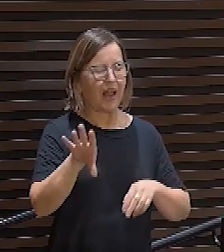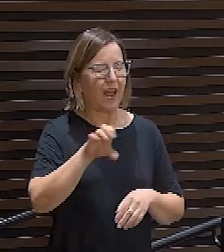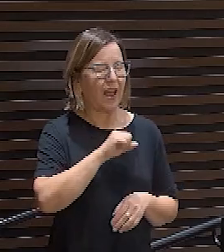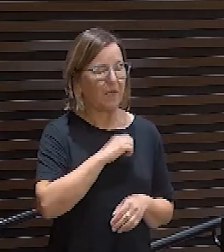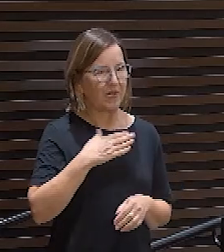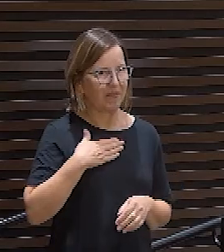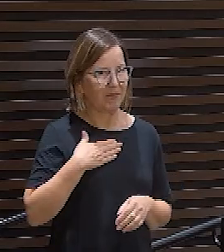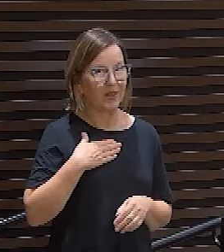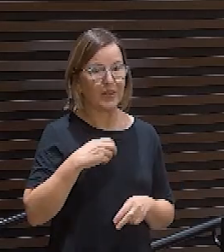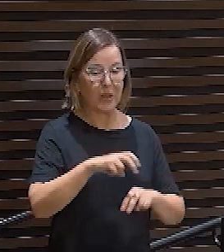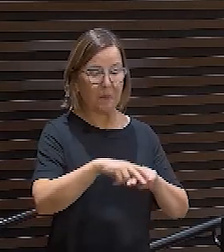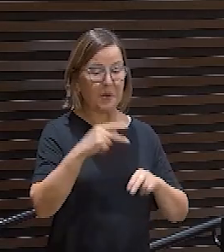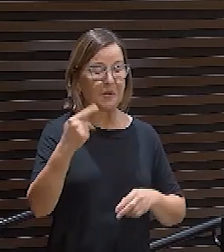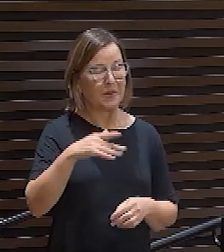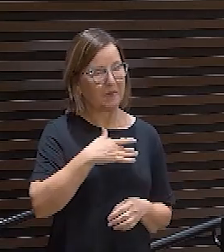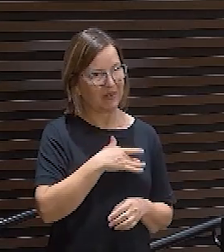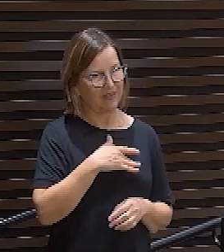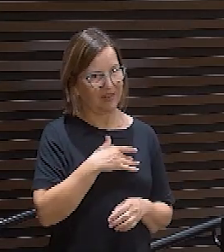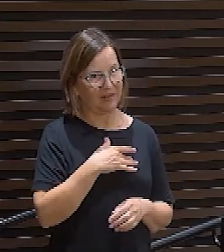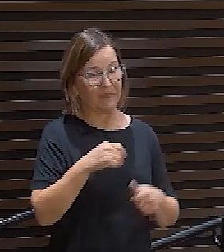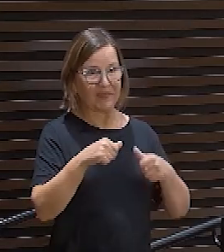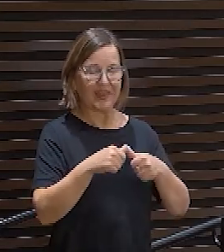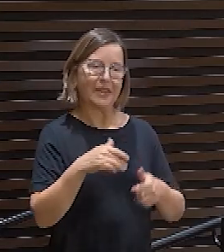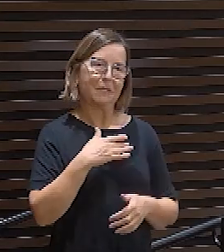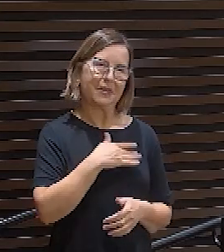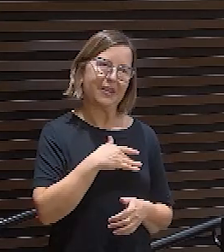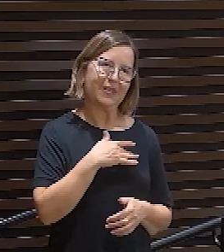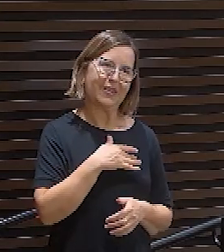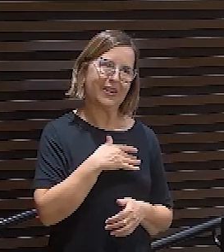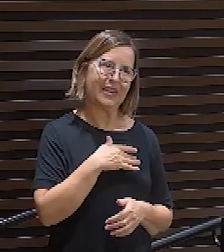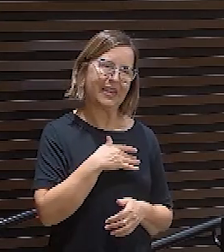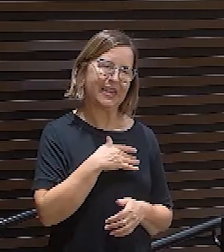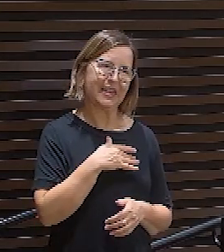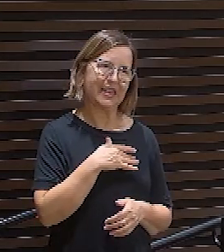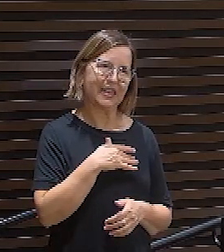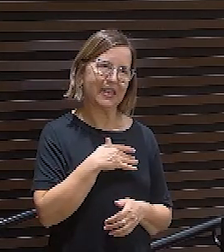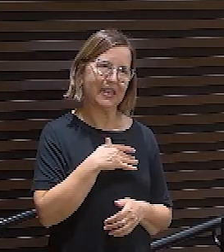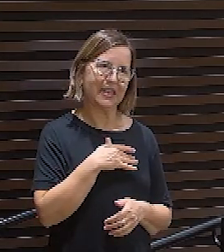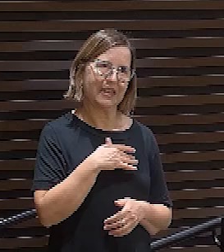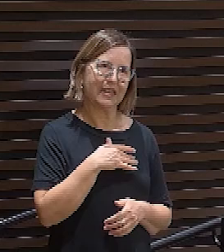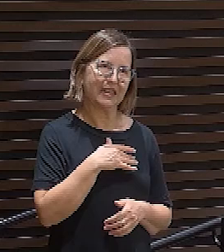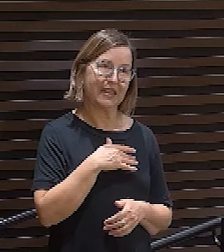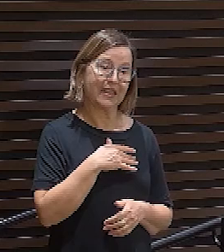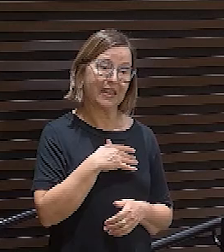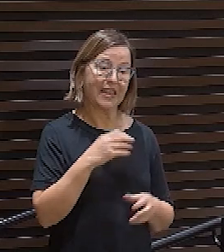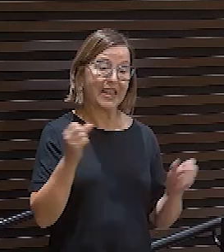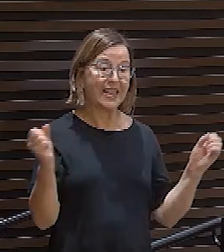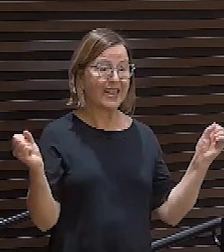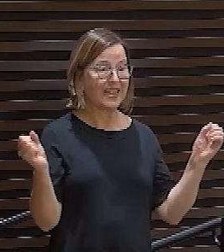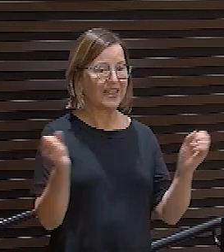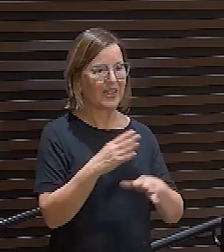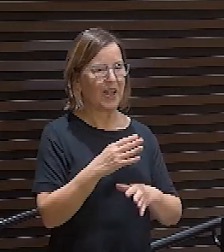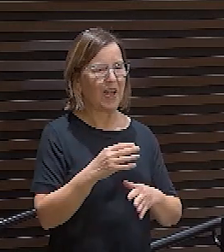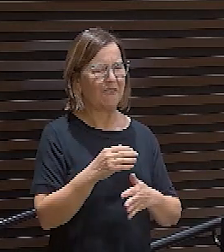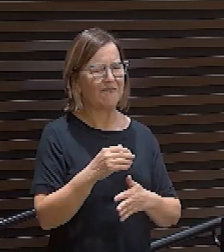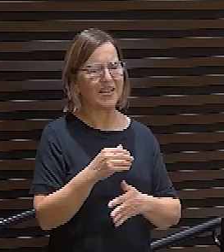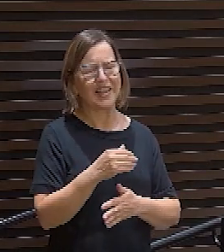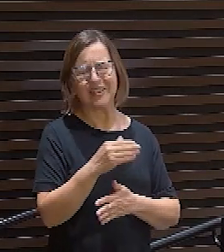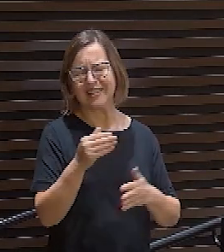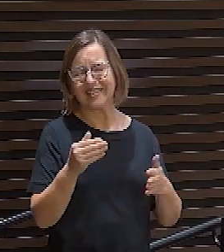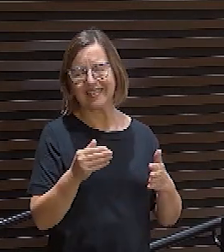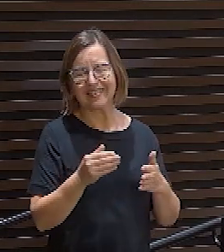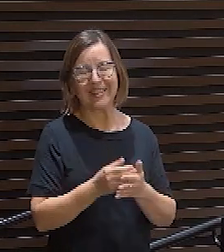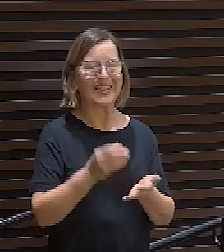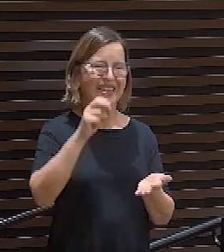E essas misericórdias, a palavra diz que elas se fazem novas todas as manhãs.